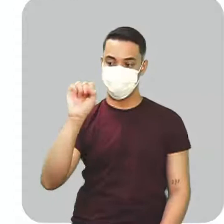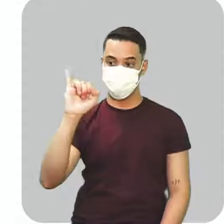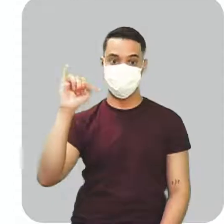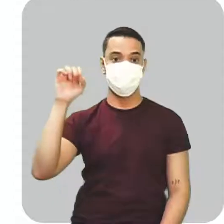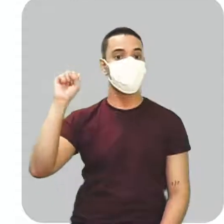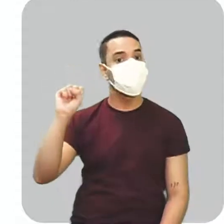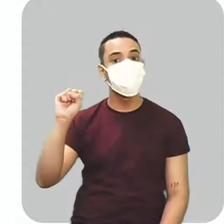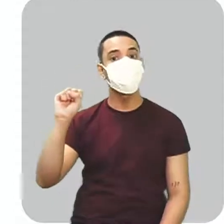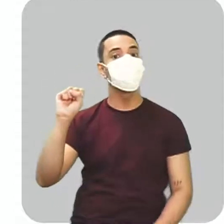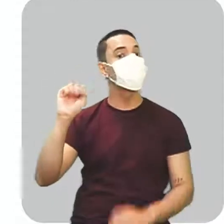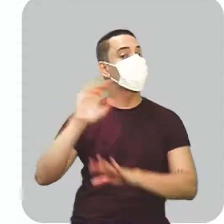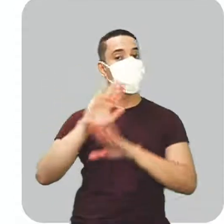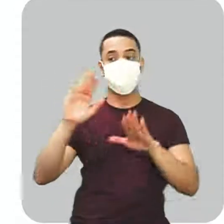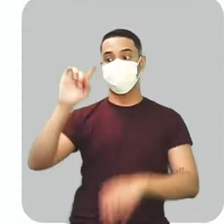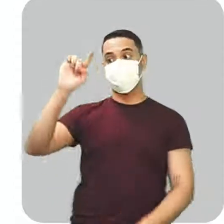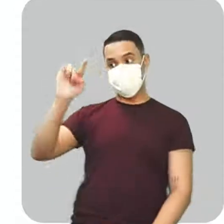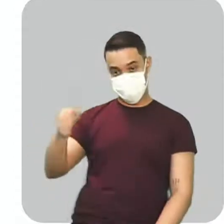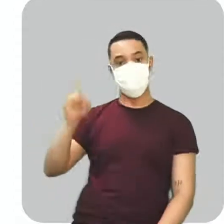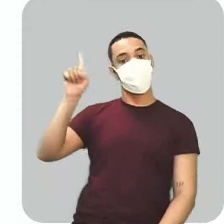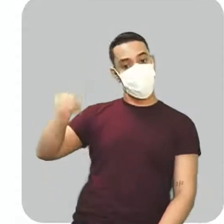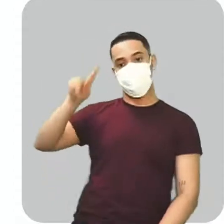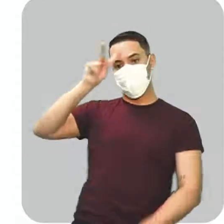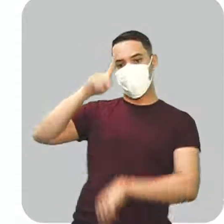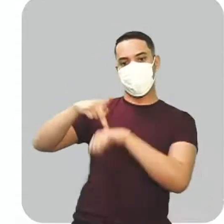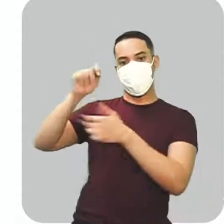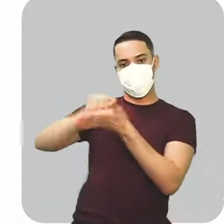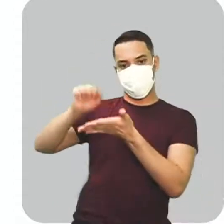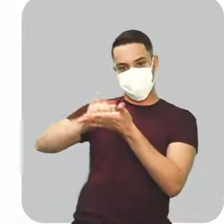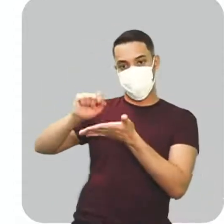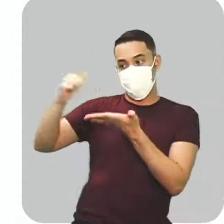Dom Casmurro, tornou-se